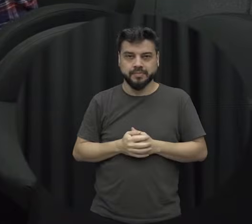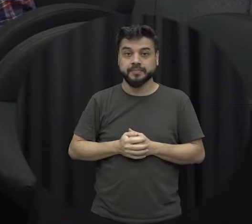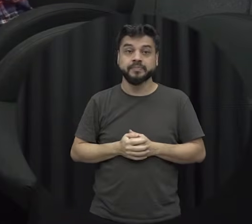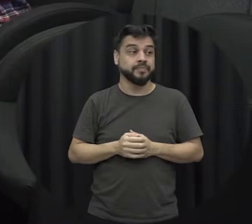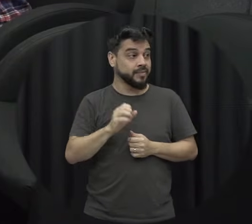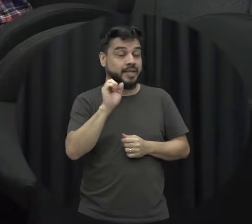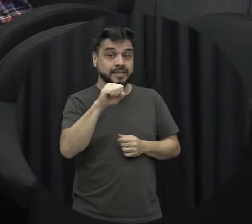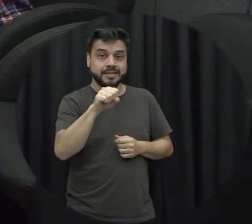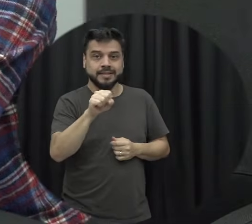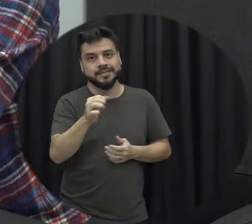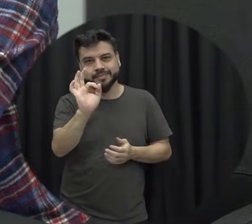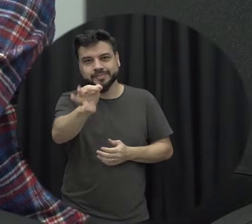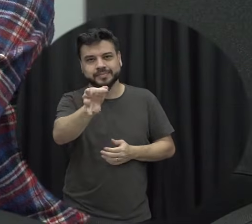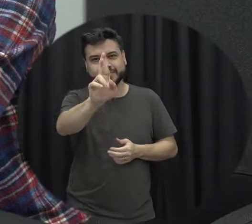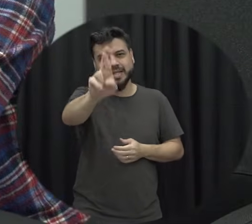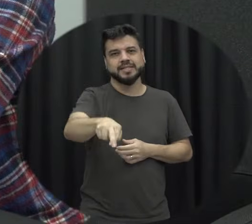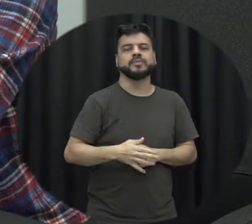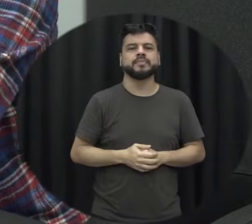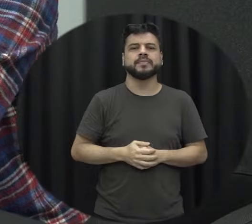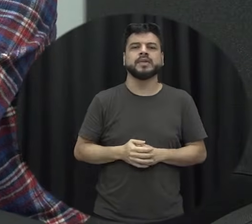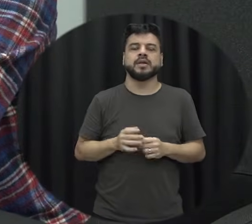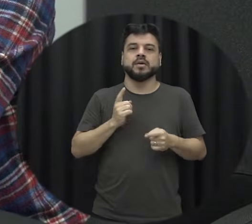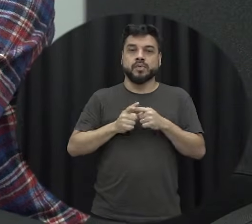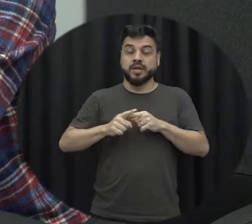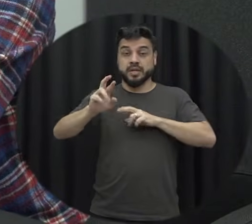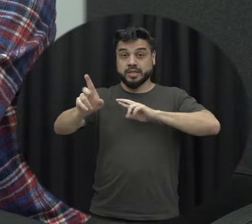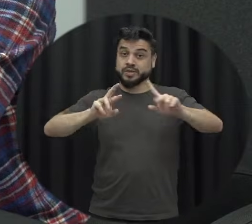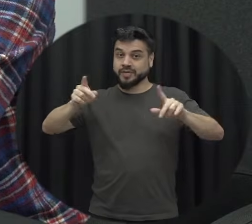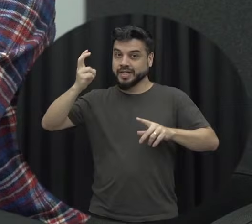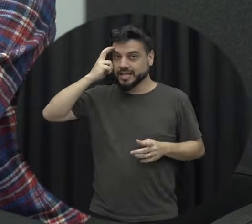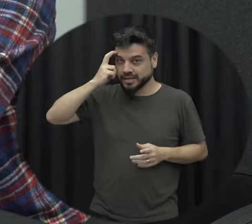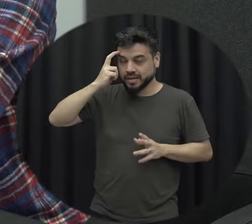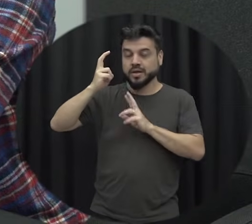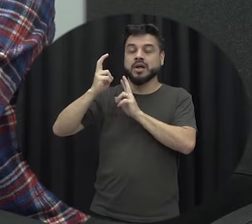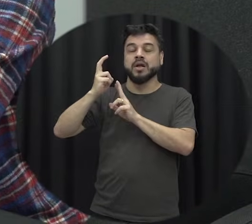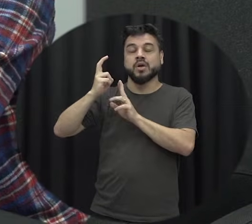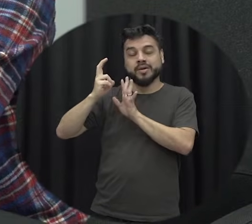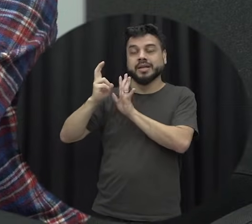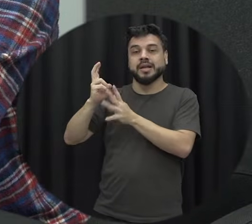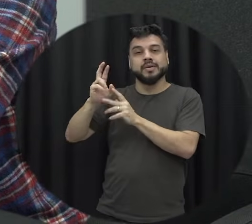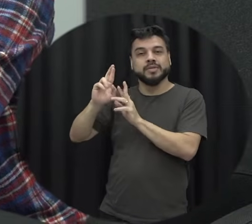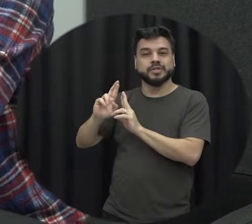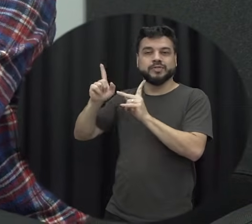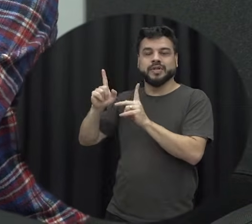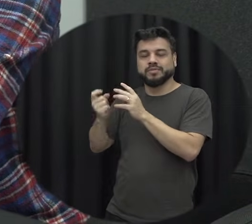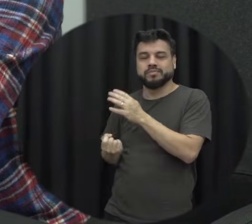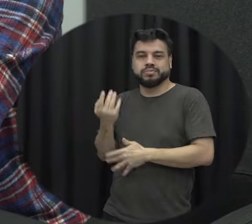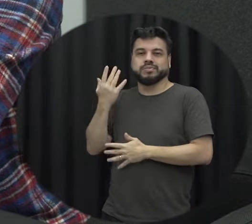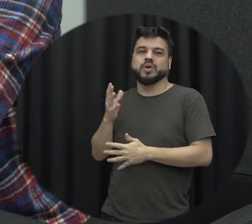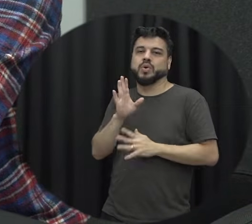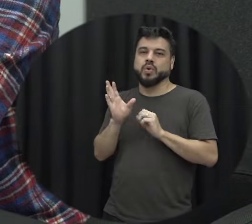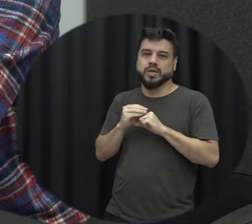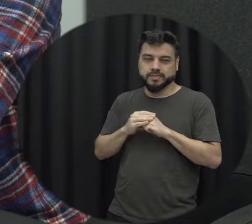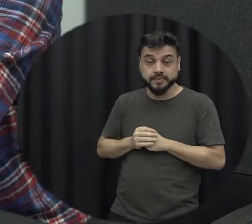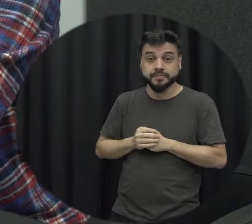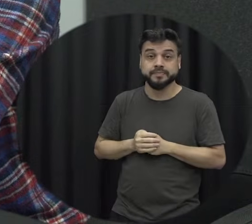você tem razão. Eu acho que, reforçando, né, diferentes culturas têm diferentes formas de pensar, de produzir aquele conhecimento. Isso vai depender